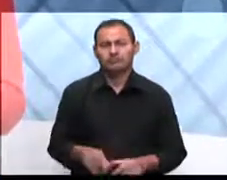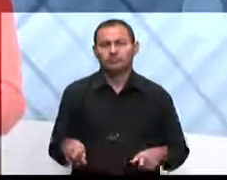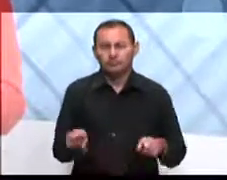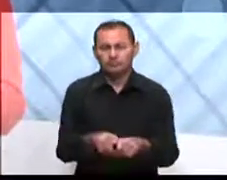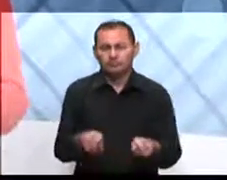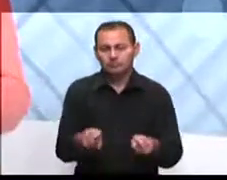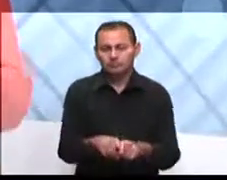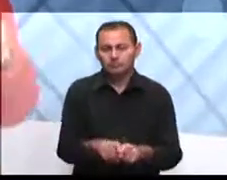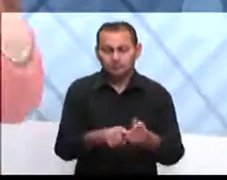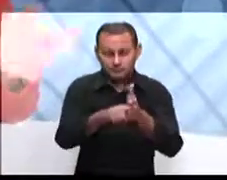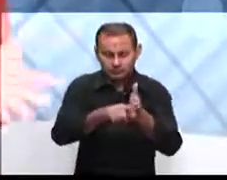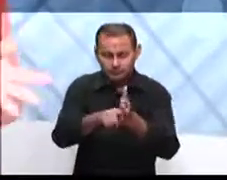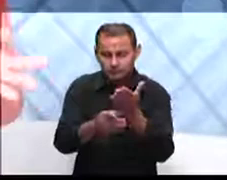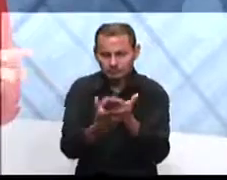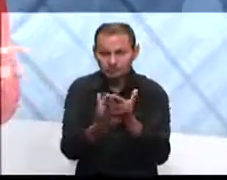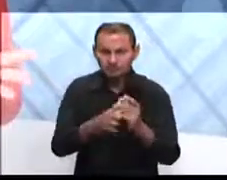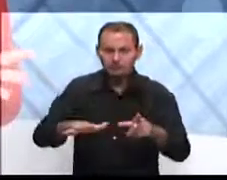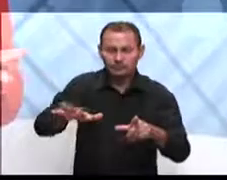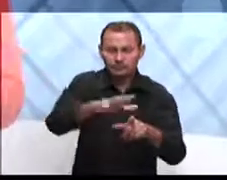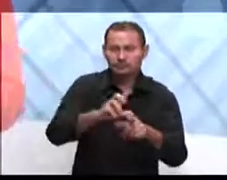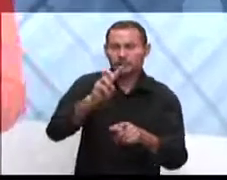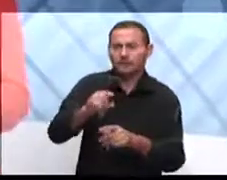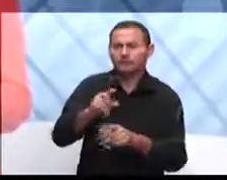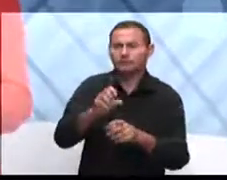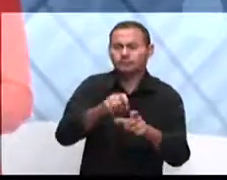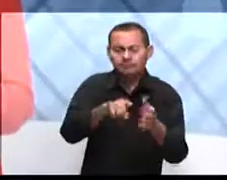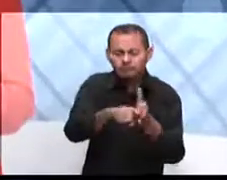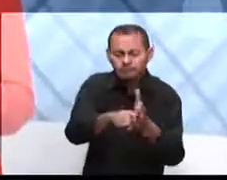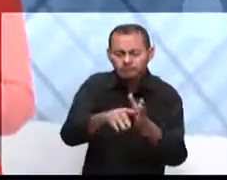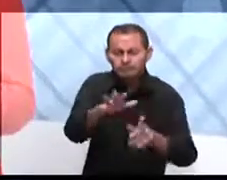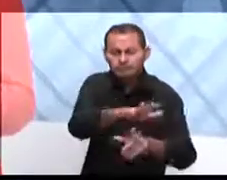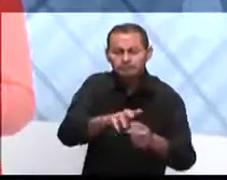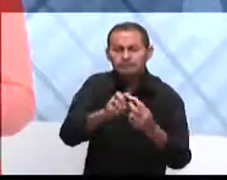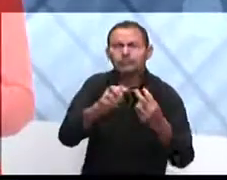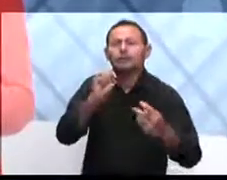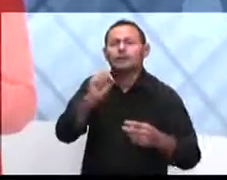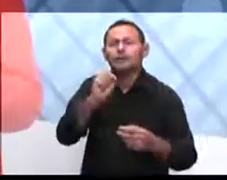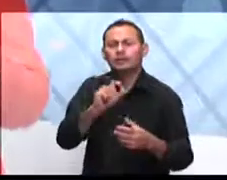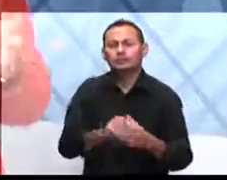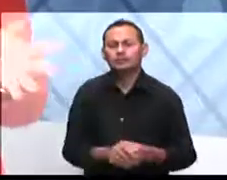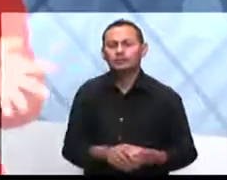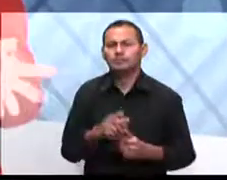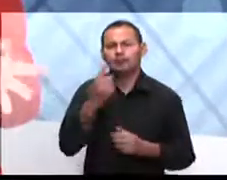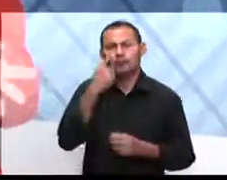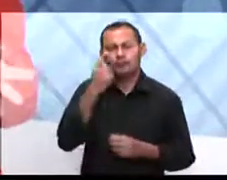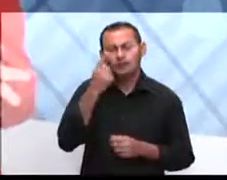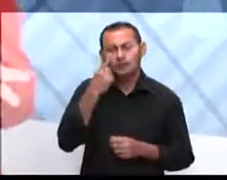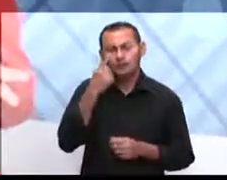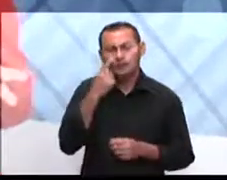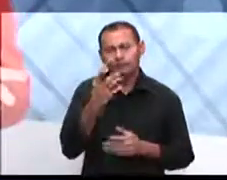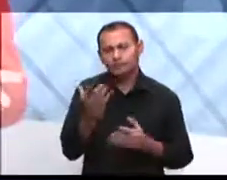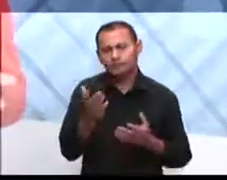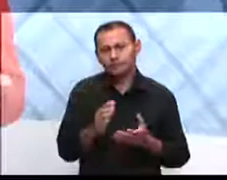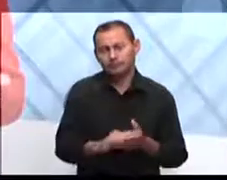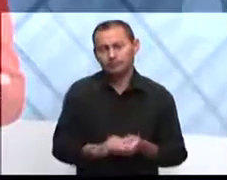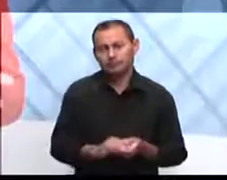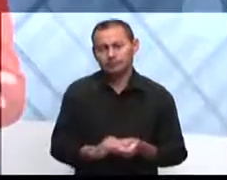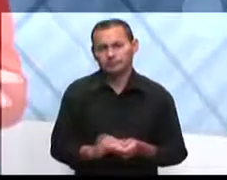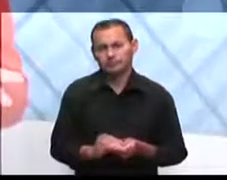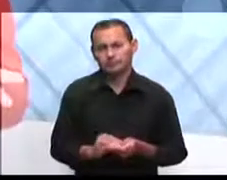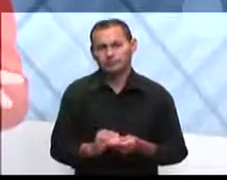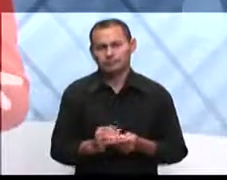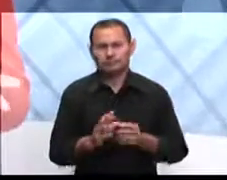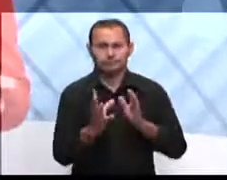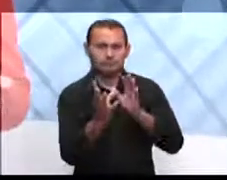também, né, a pesquisa de cenário. O que vem a ser a pesquisa de cenário? Então, verificar, né, então,